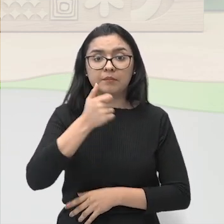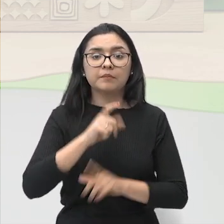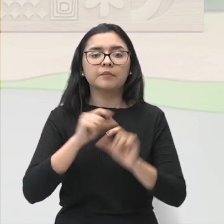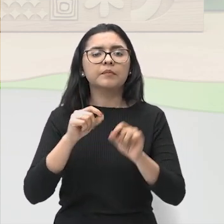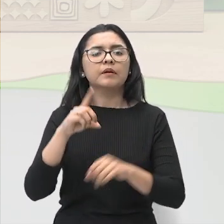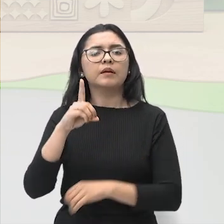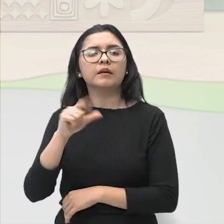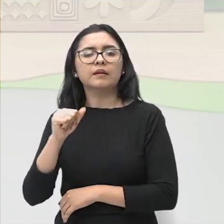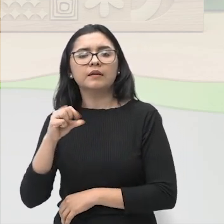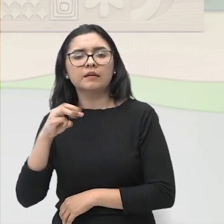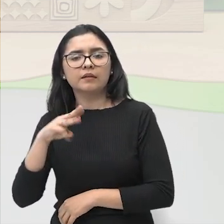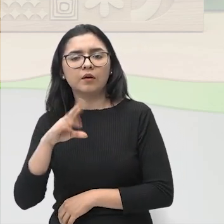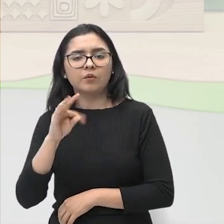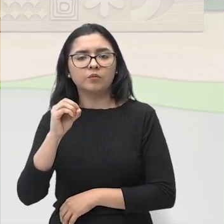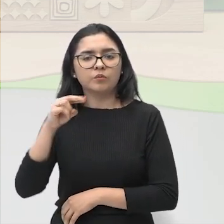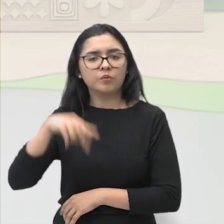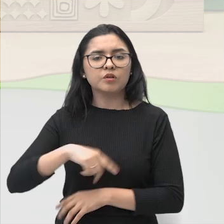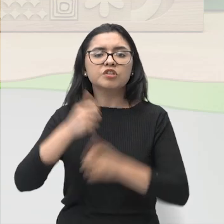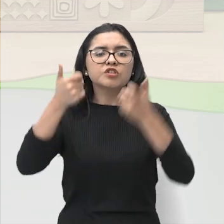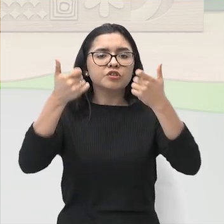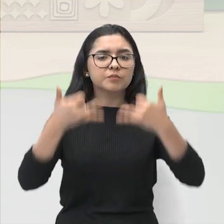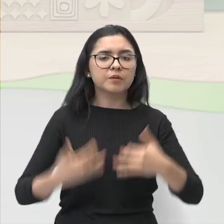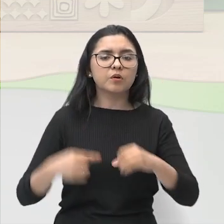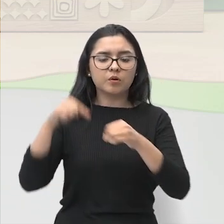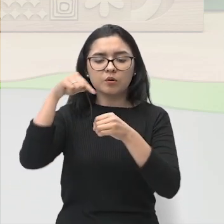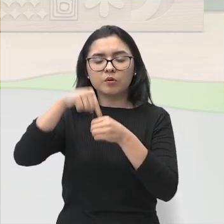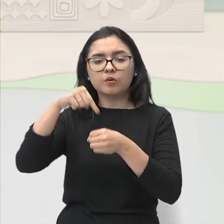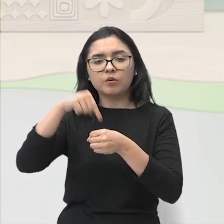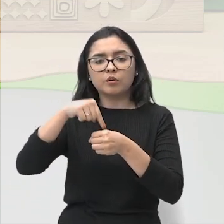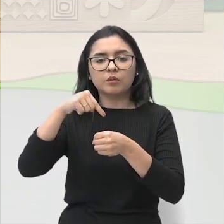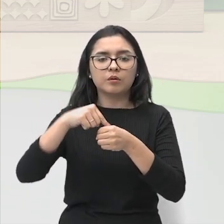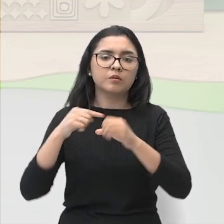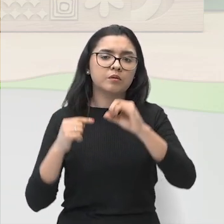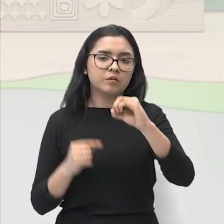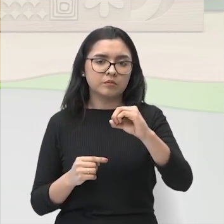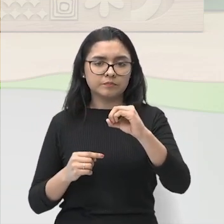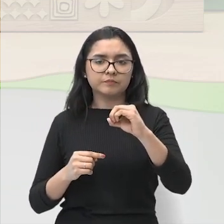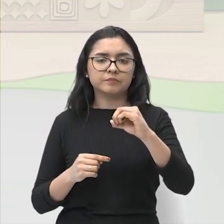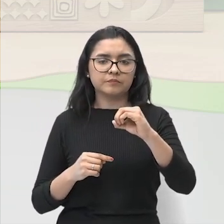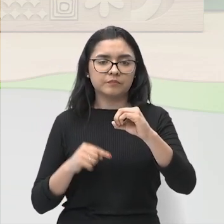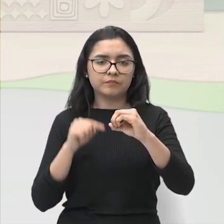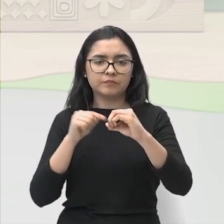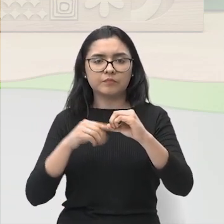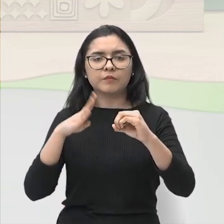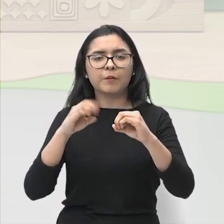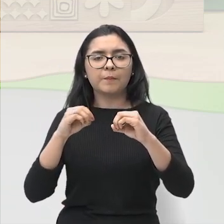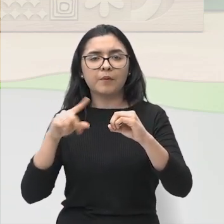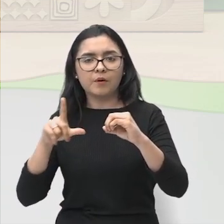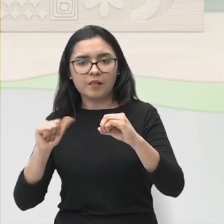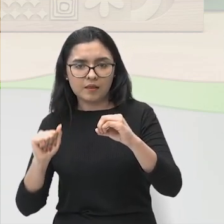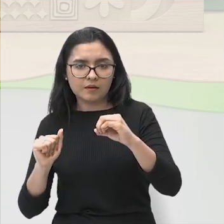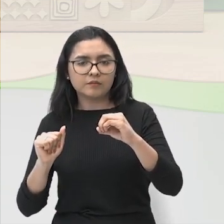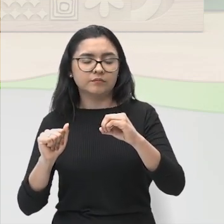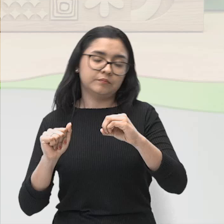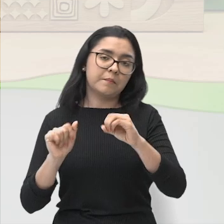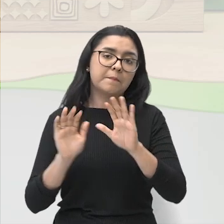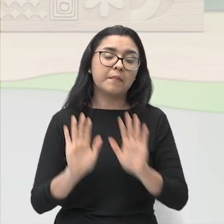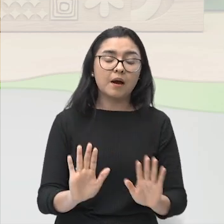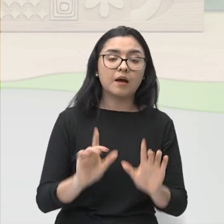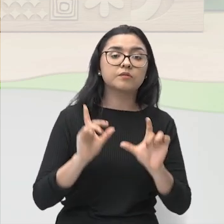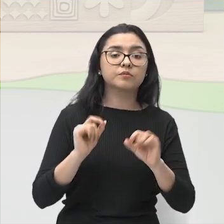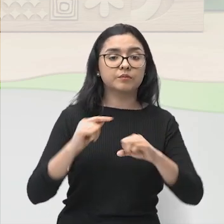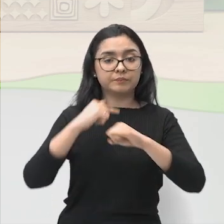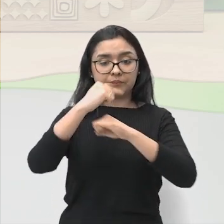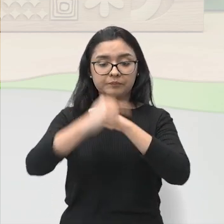só identificou esse núcleo e chamou ele de uma bola maciça, certo? Contudo,